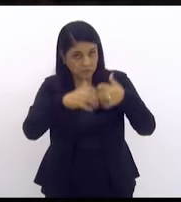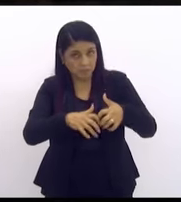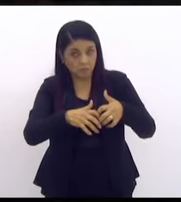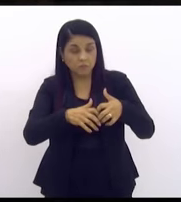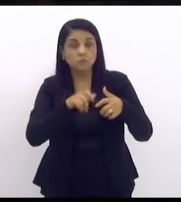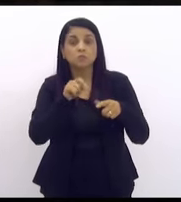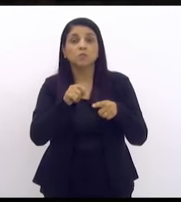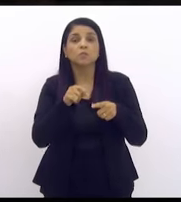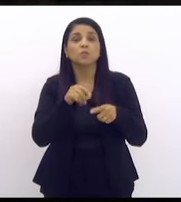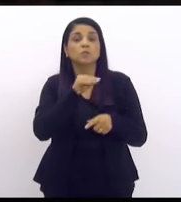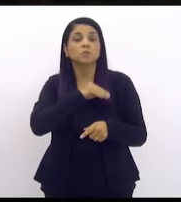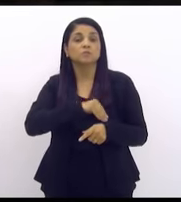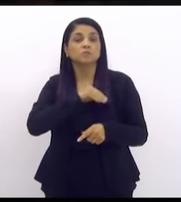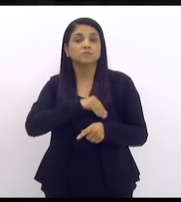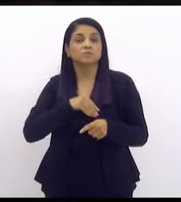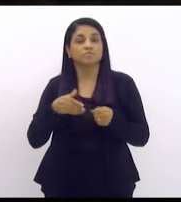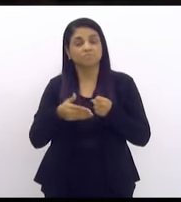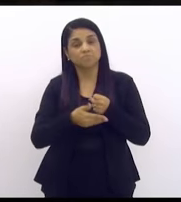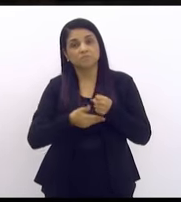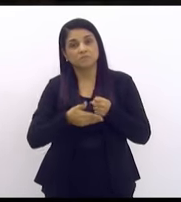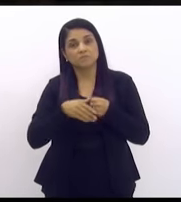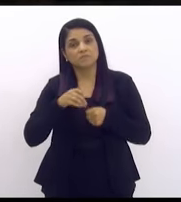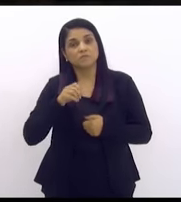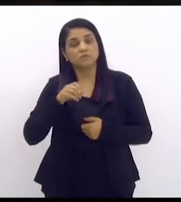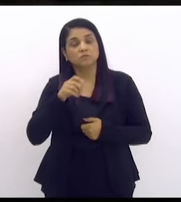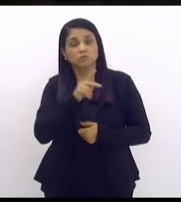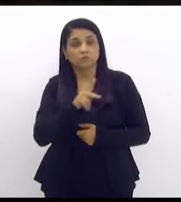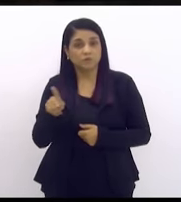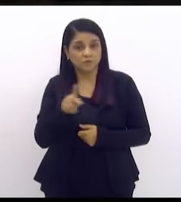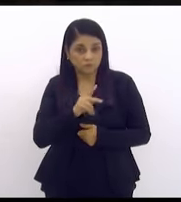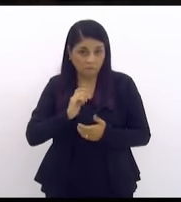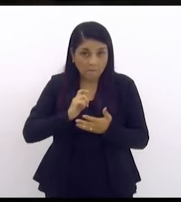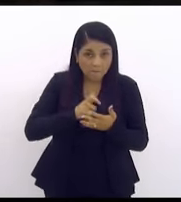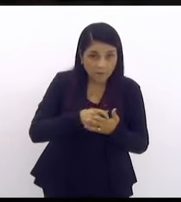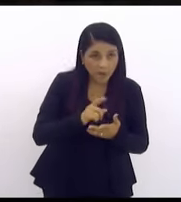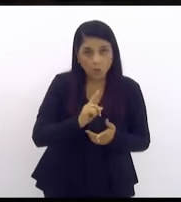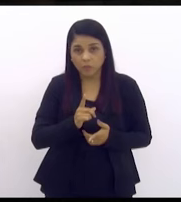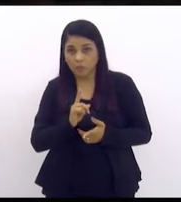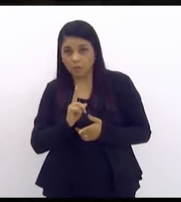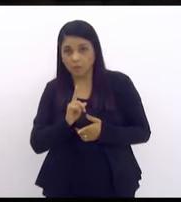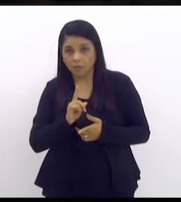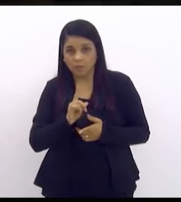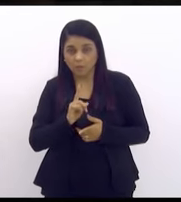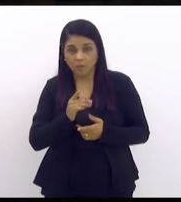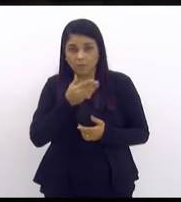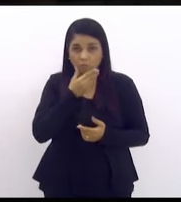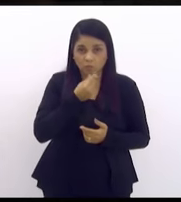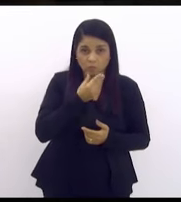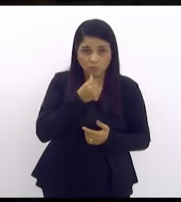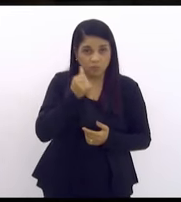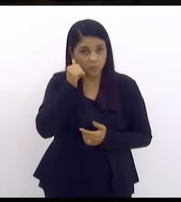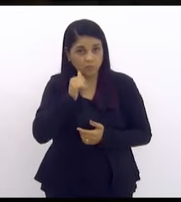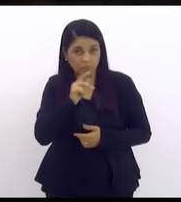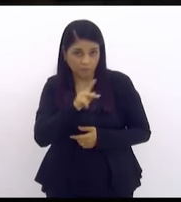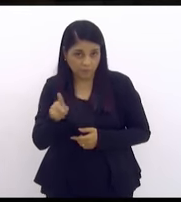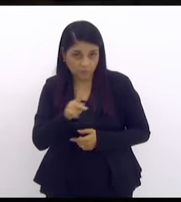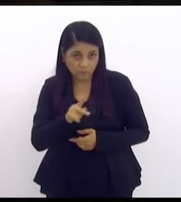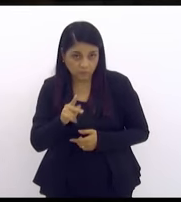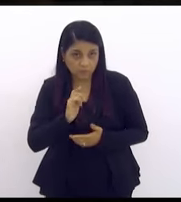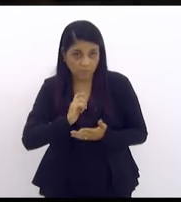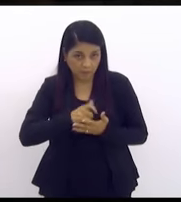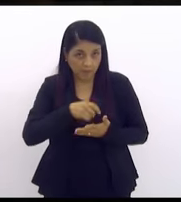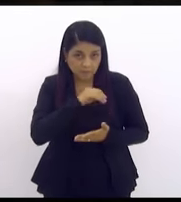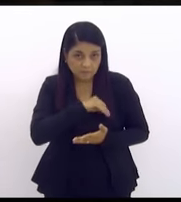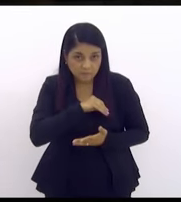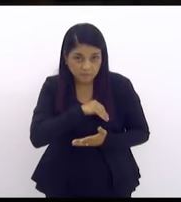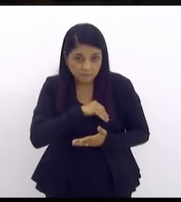sobre o piso nacional do magistério, se o governador vai pagar ou não para os professores e para as professoras. Quero saber se ainda vai ter